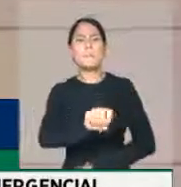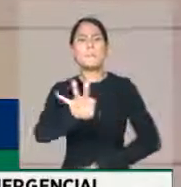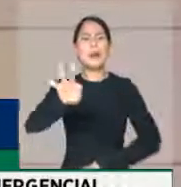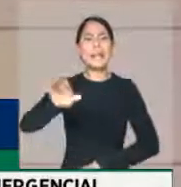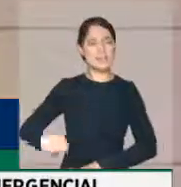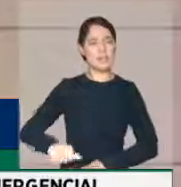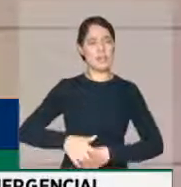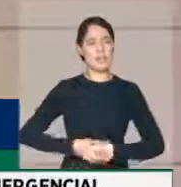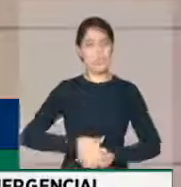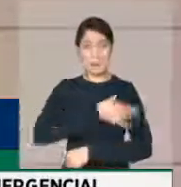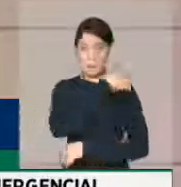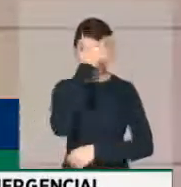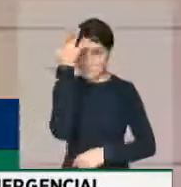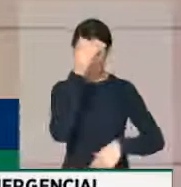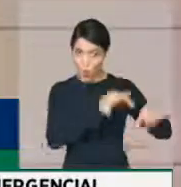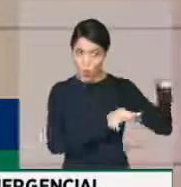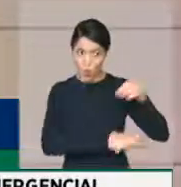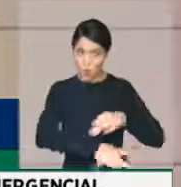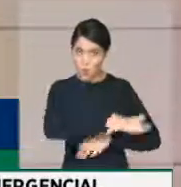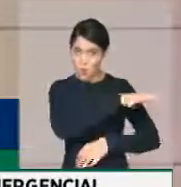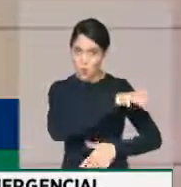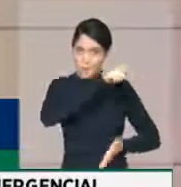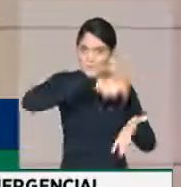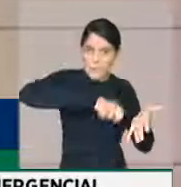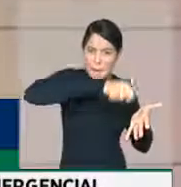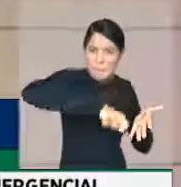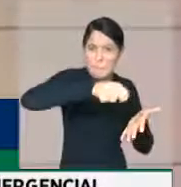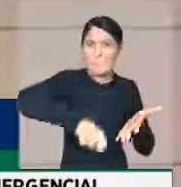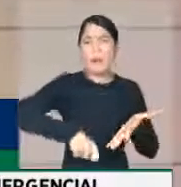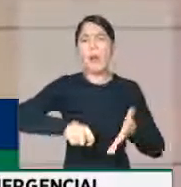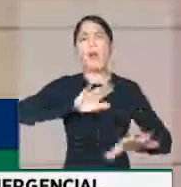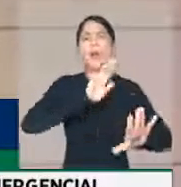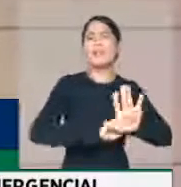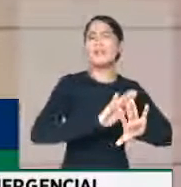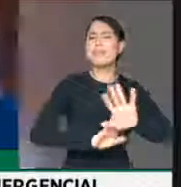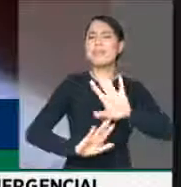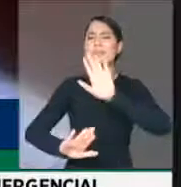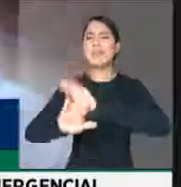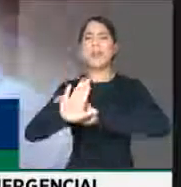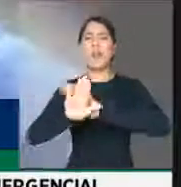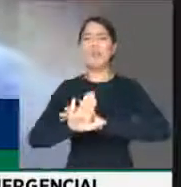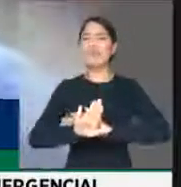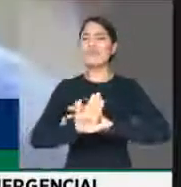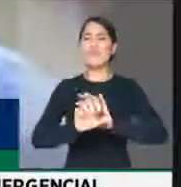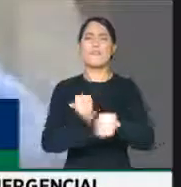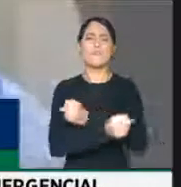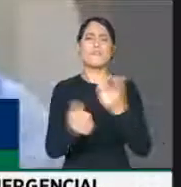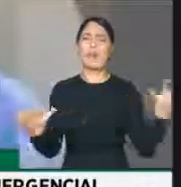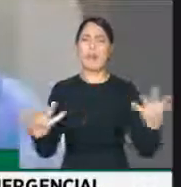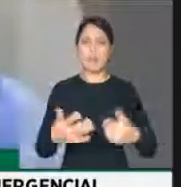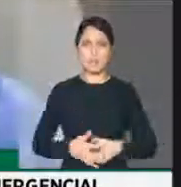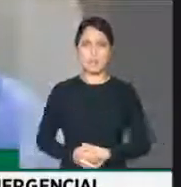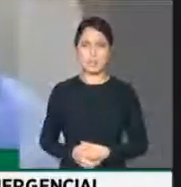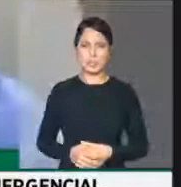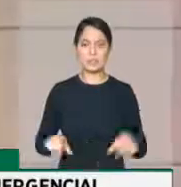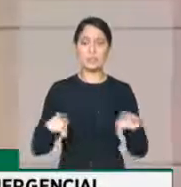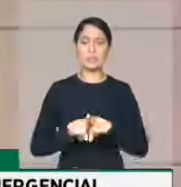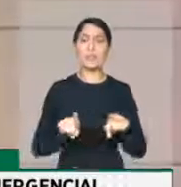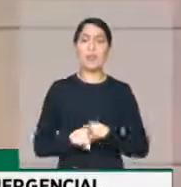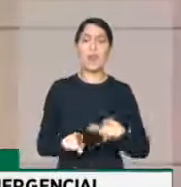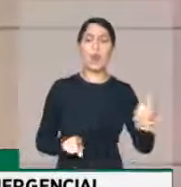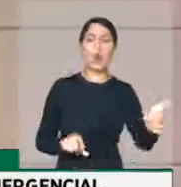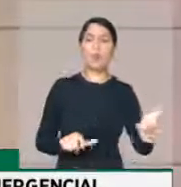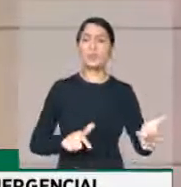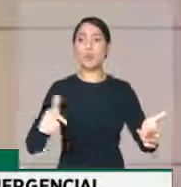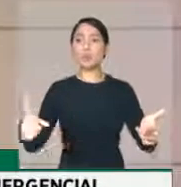de juristas, nas mais diversas posições ideológicas, todos clamando que nós no